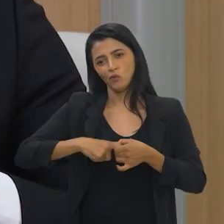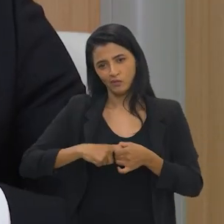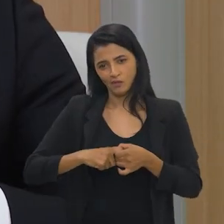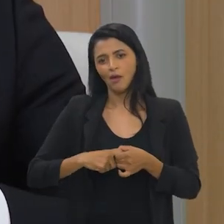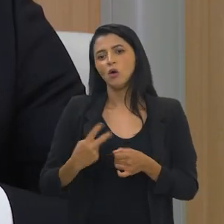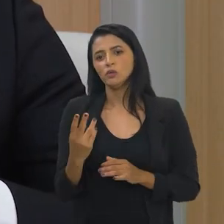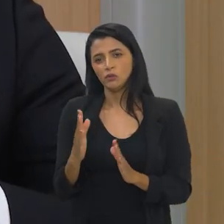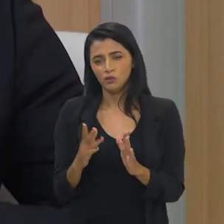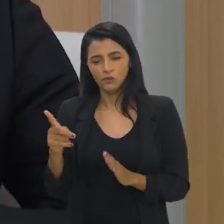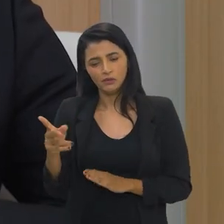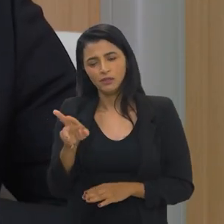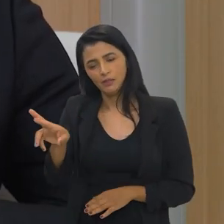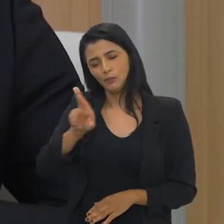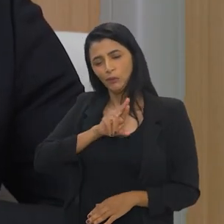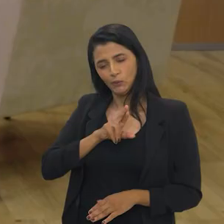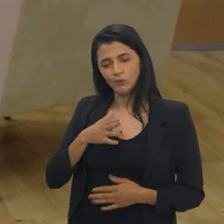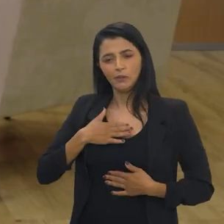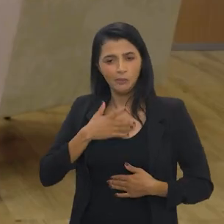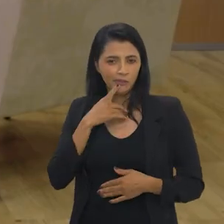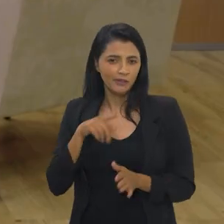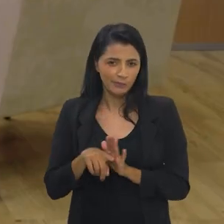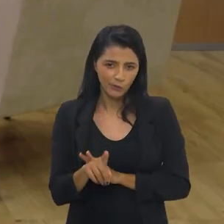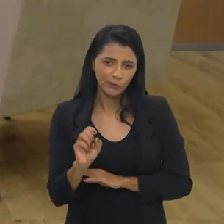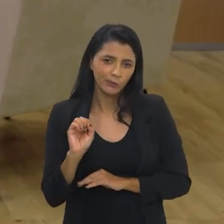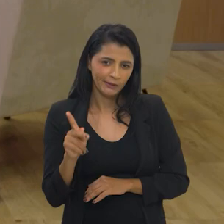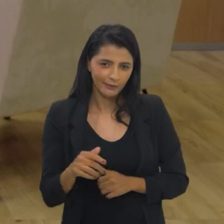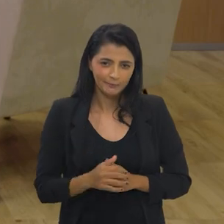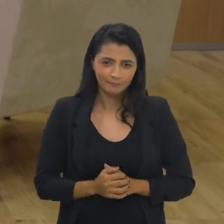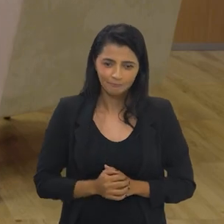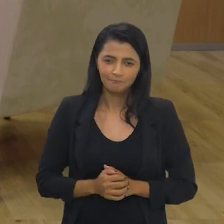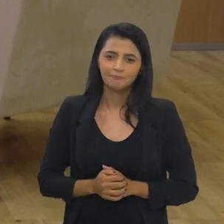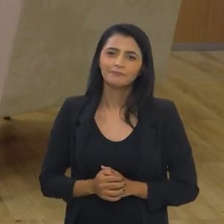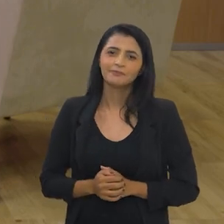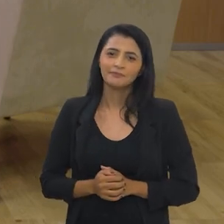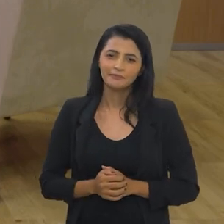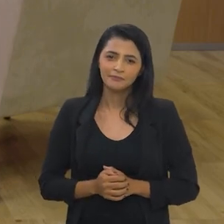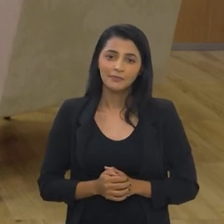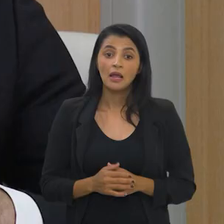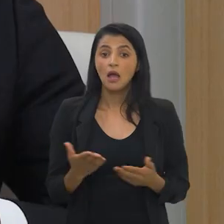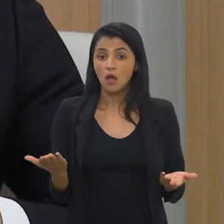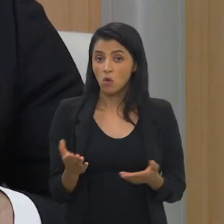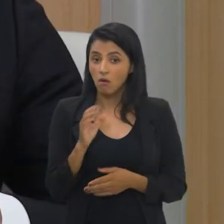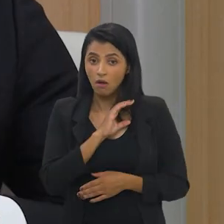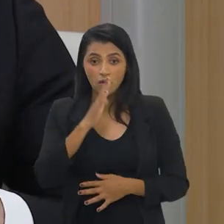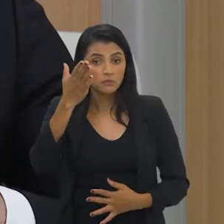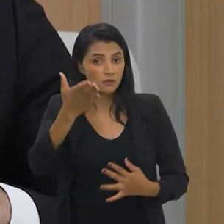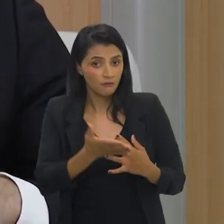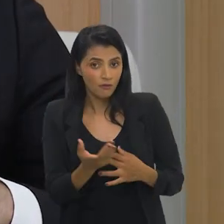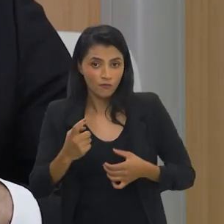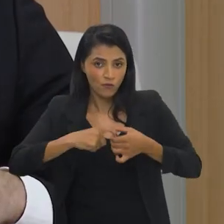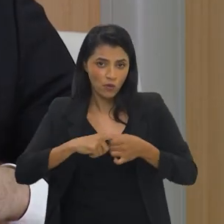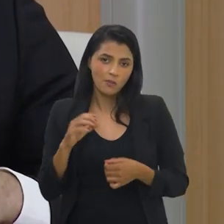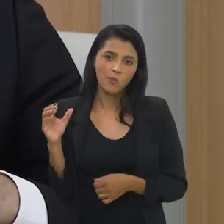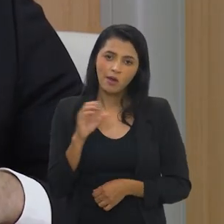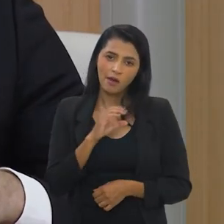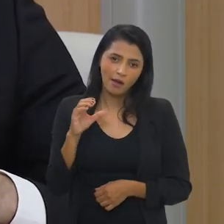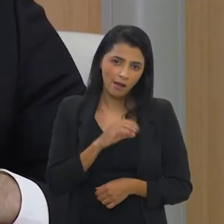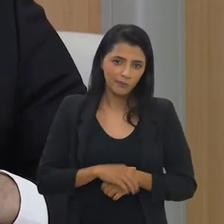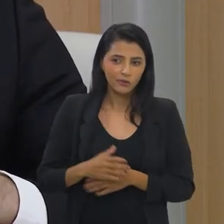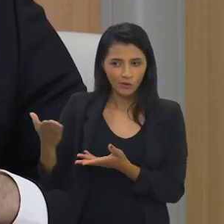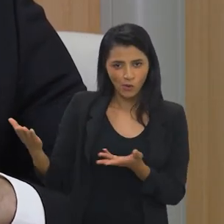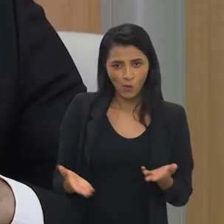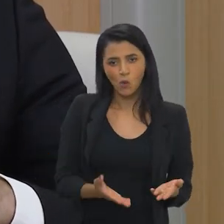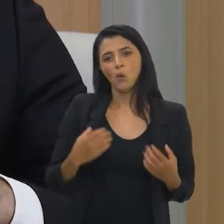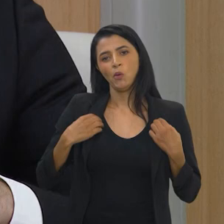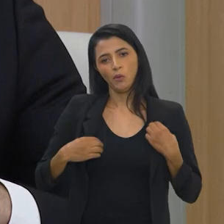voltarmos no começo do segundo bloco A senhora já responde para mim essa questão tá bom vamos para um rápido intervalo e voltamos